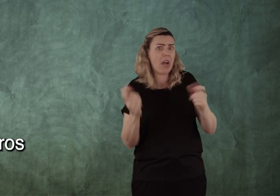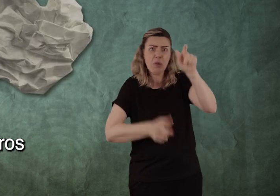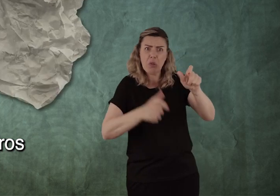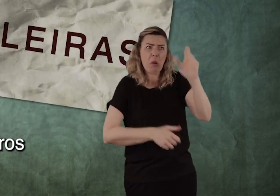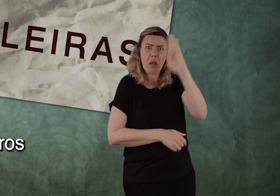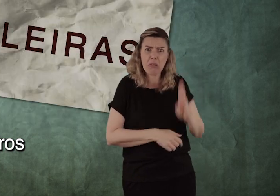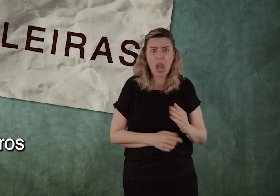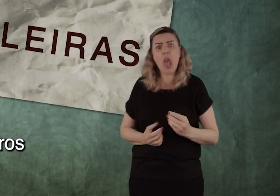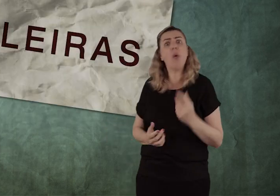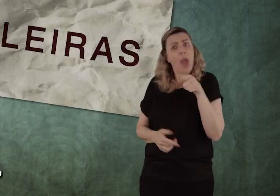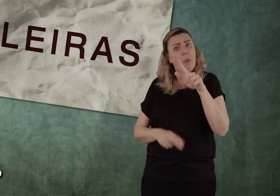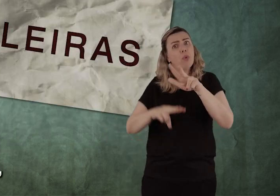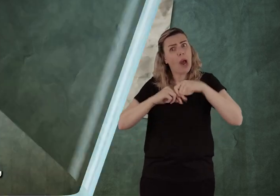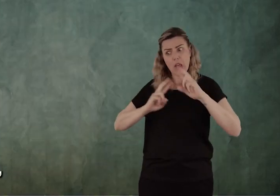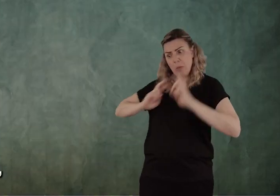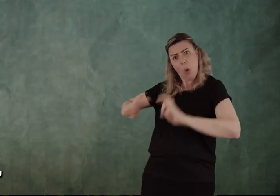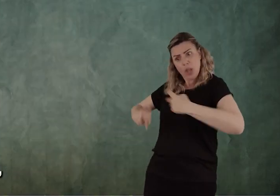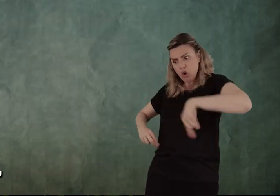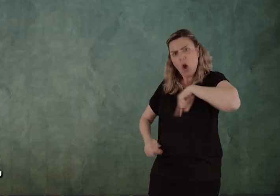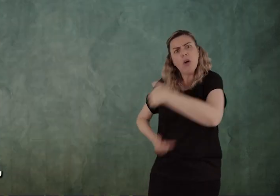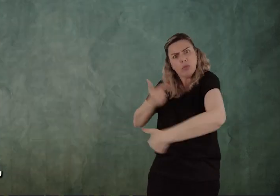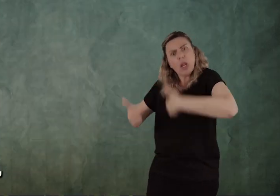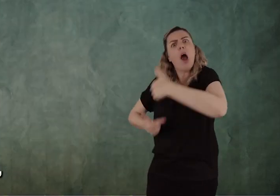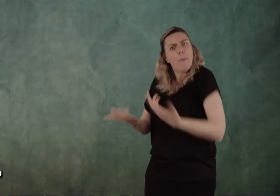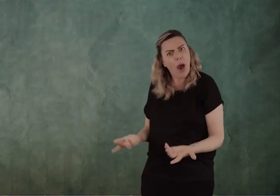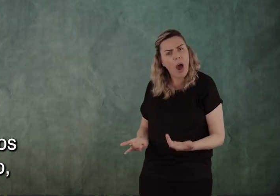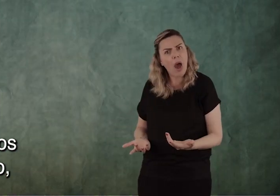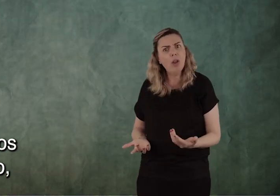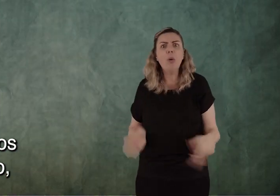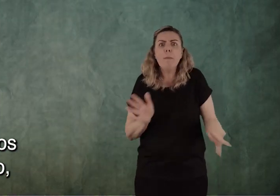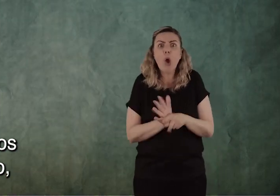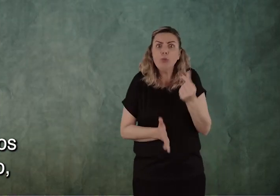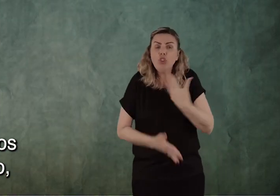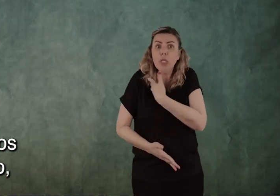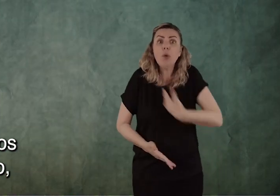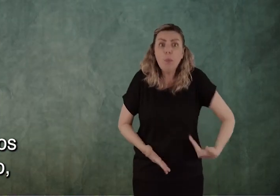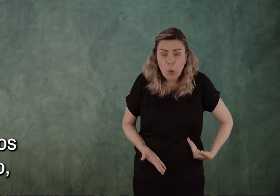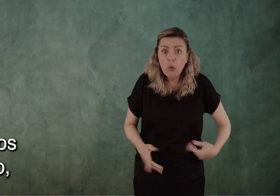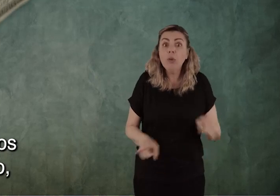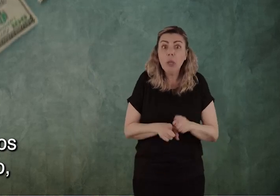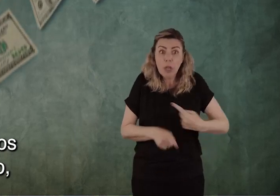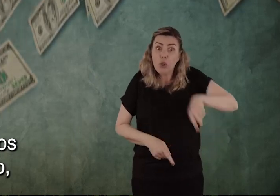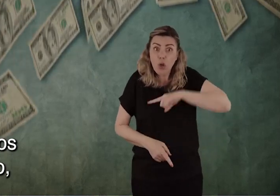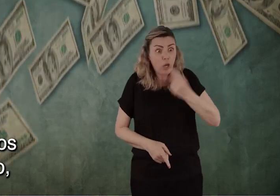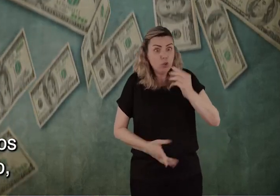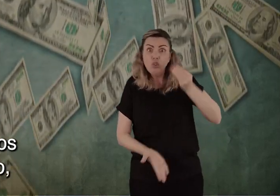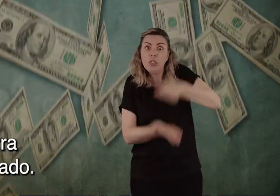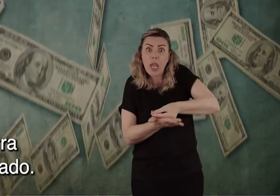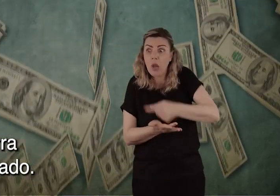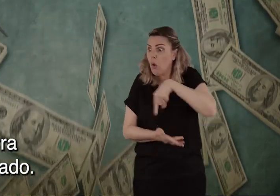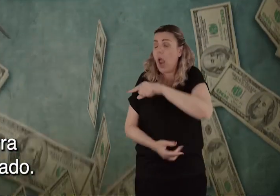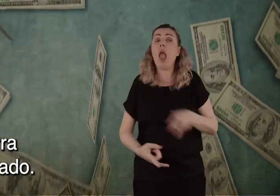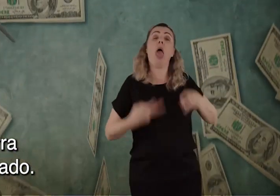de brasileiros e de brasileiras. É a exploração do nosso trabalho, dos recursos públicos e do nosso